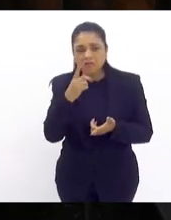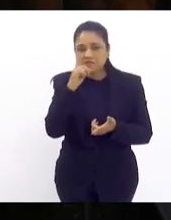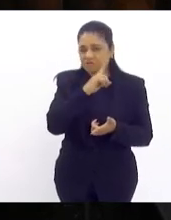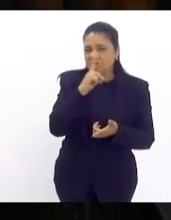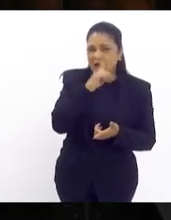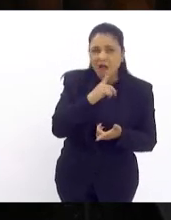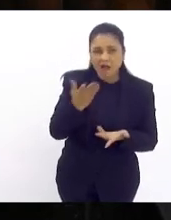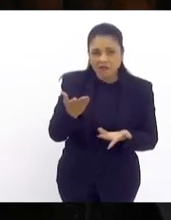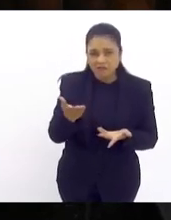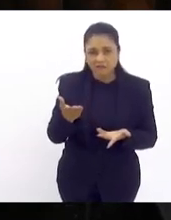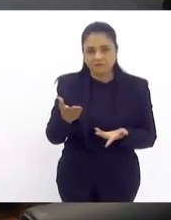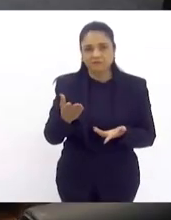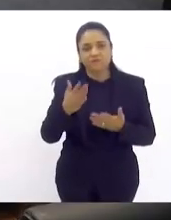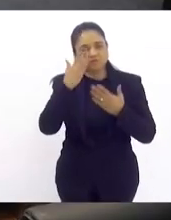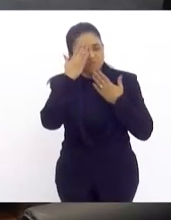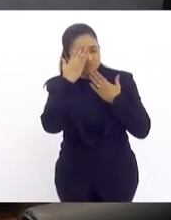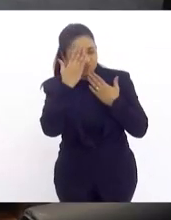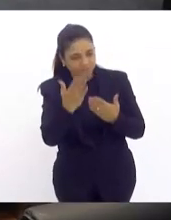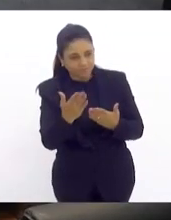muito obrigado